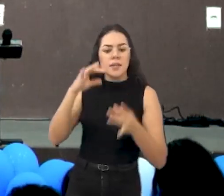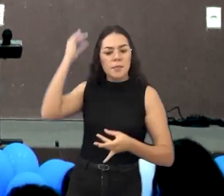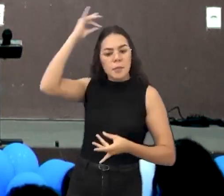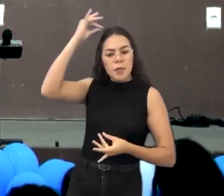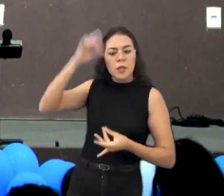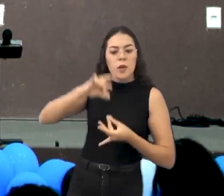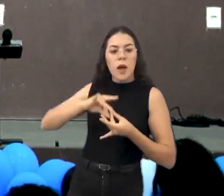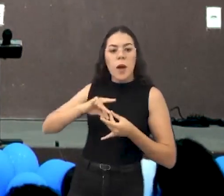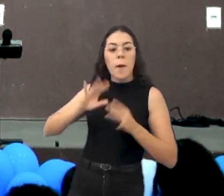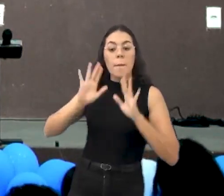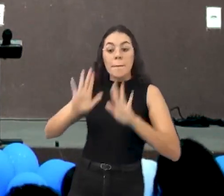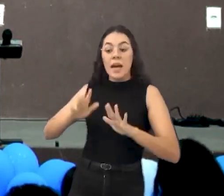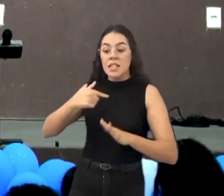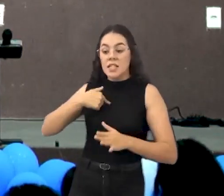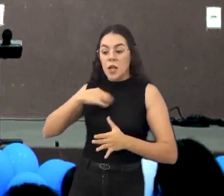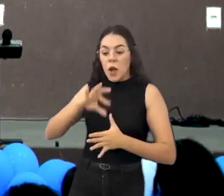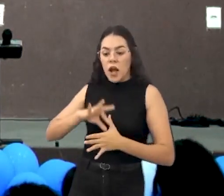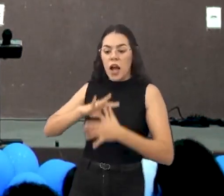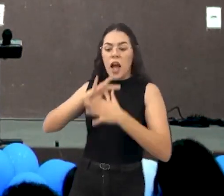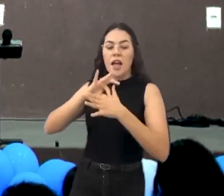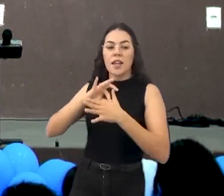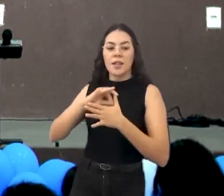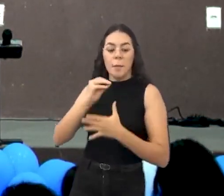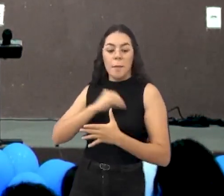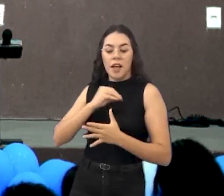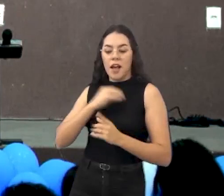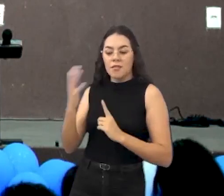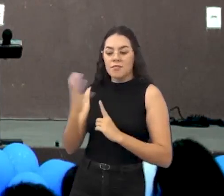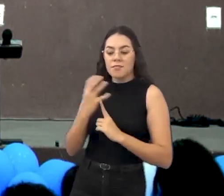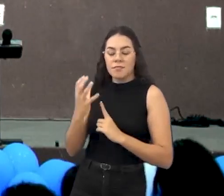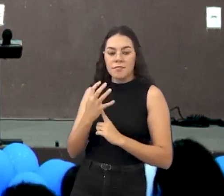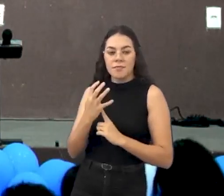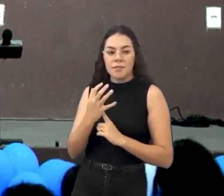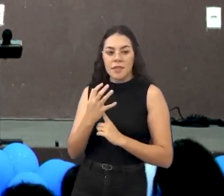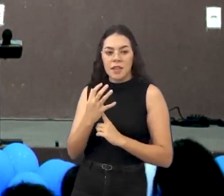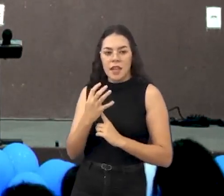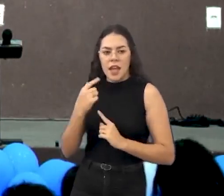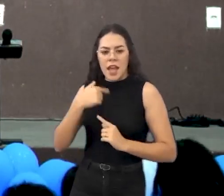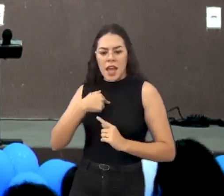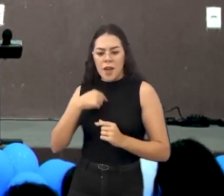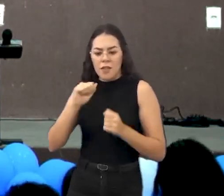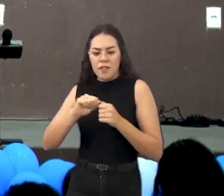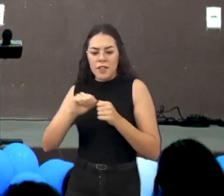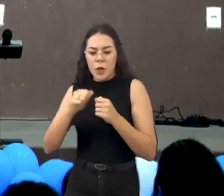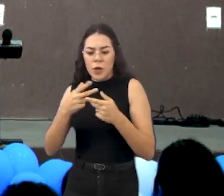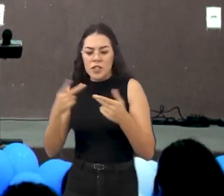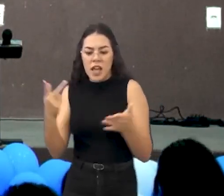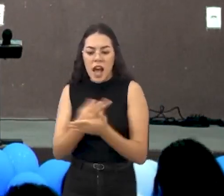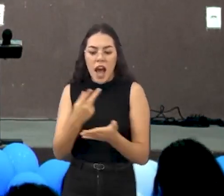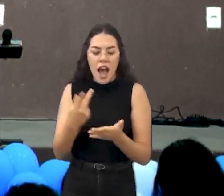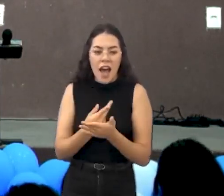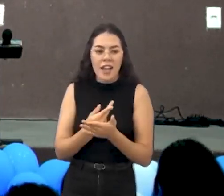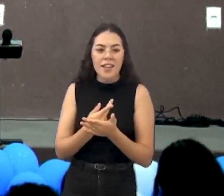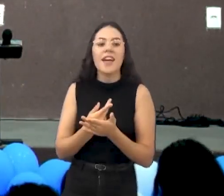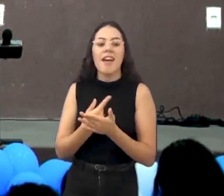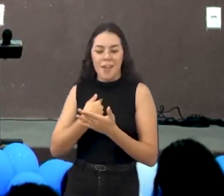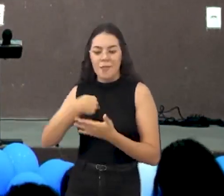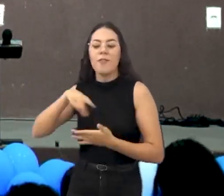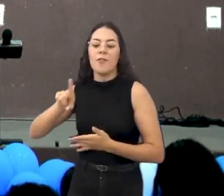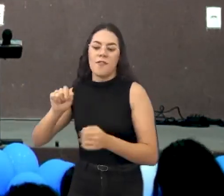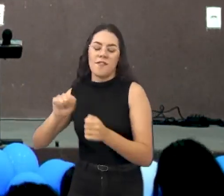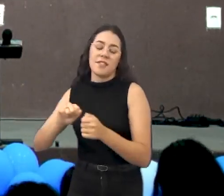sou carnal, vendido sob o pecado, porque o que faço não aprovo, pois o que quero, isso sim não